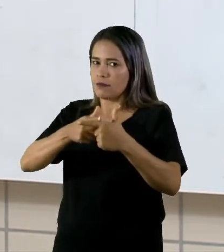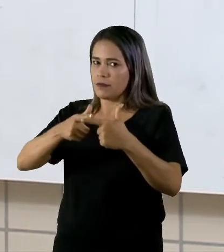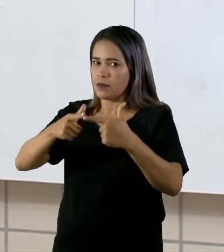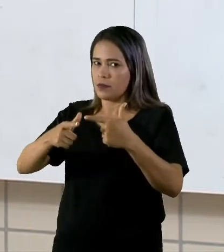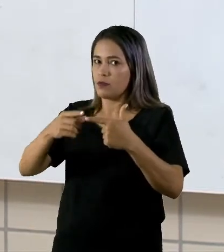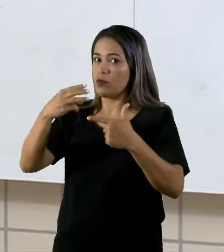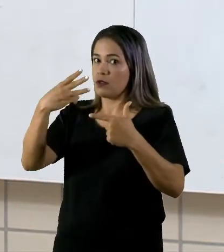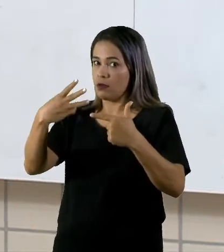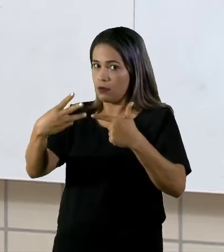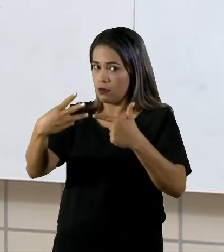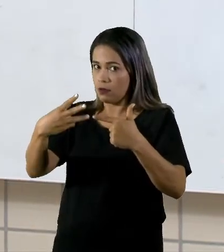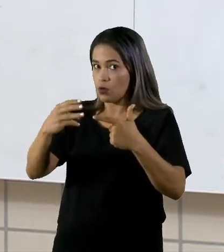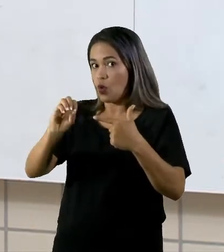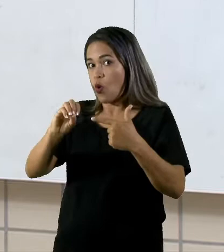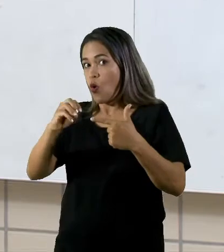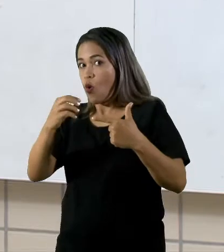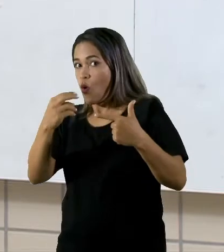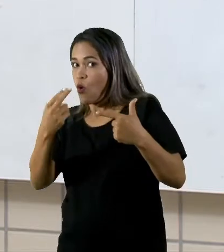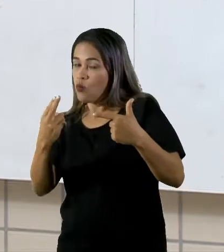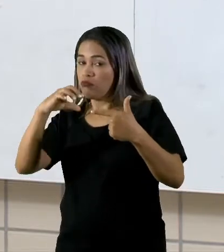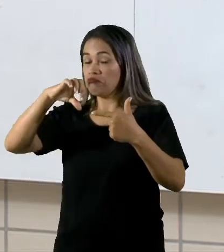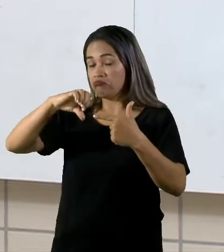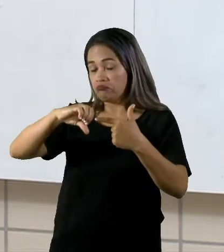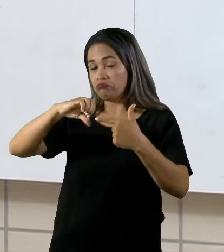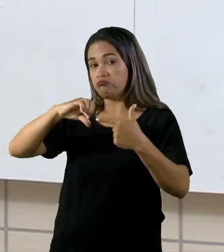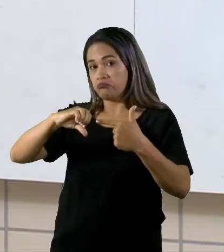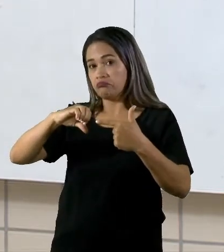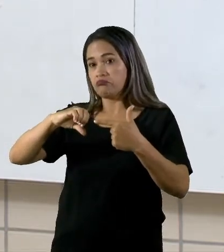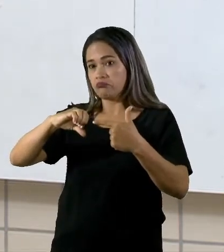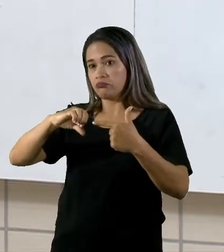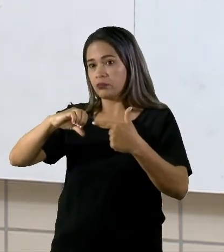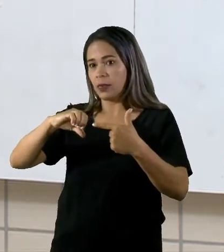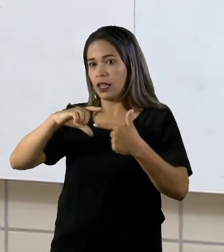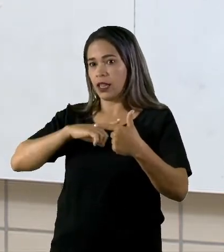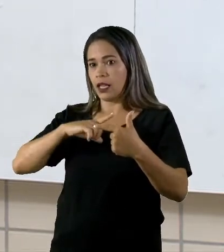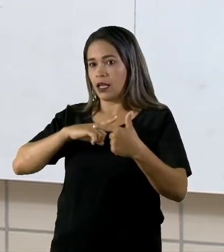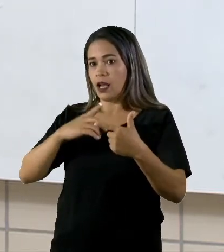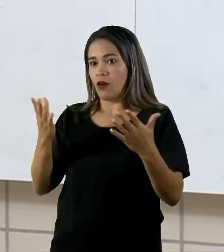divisível por 3 ou por 9. Nesse caso aqui, nós estamos